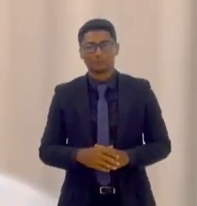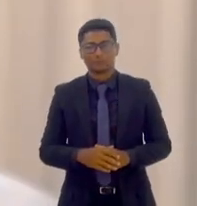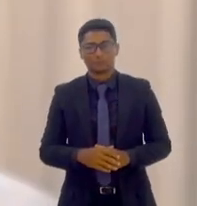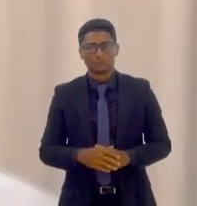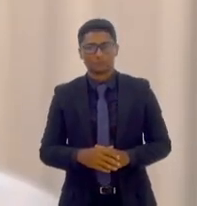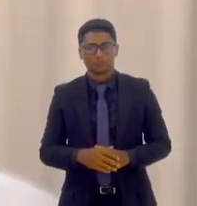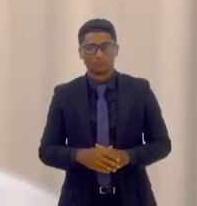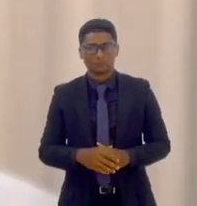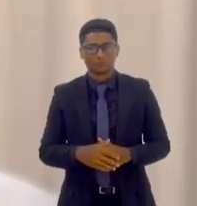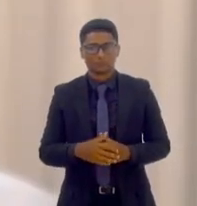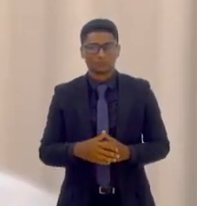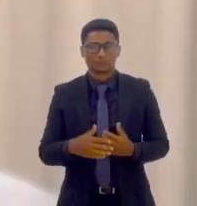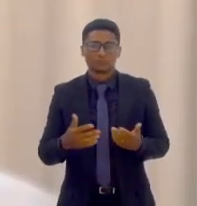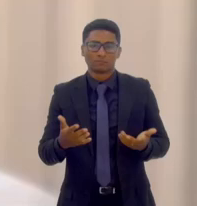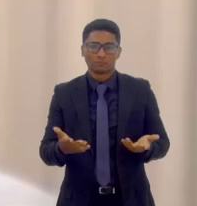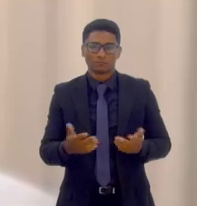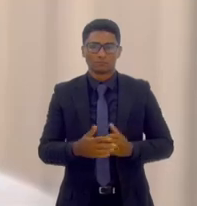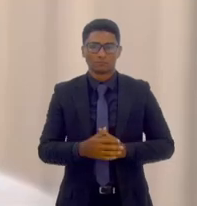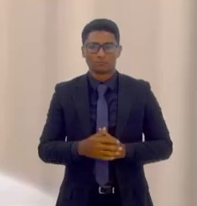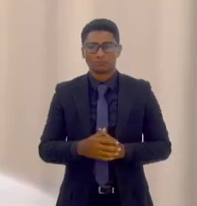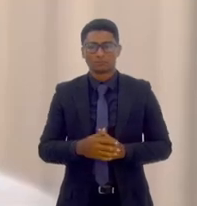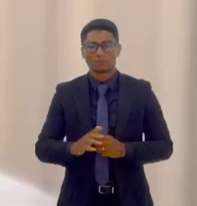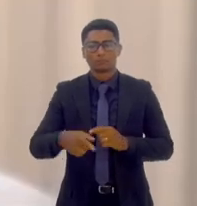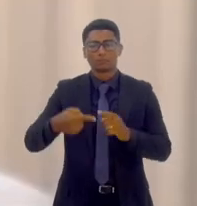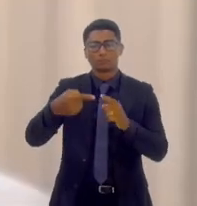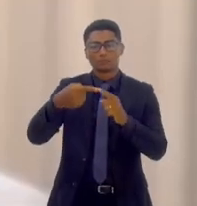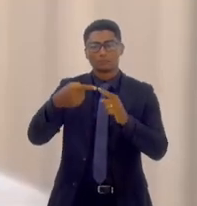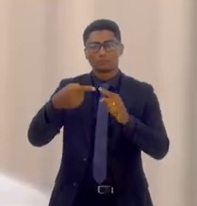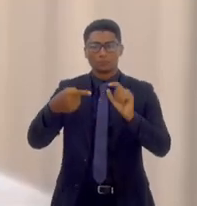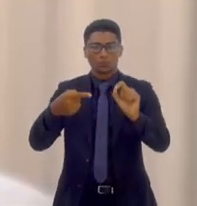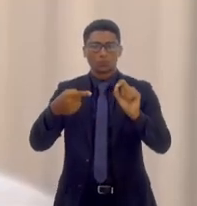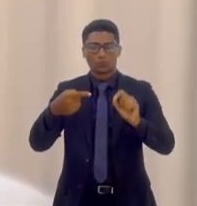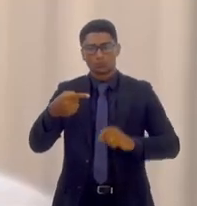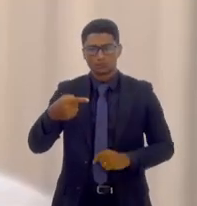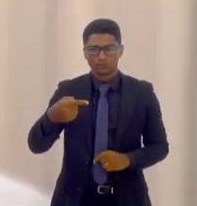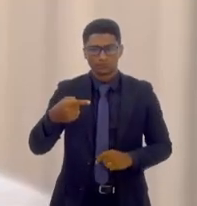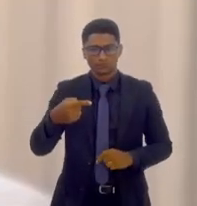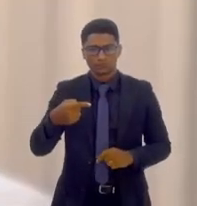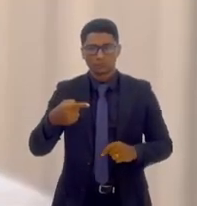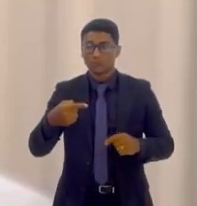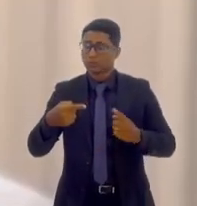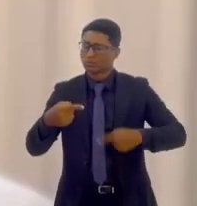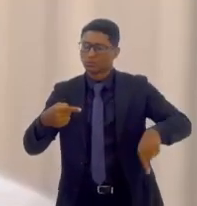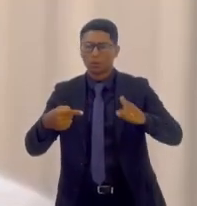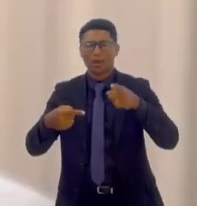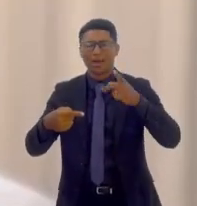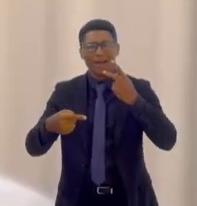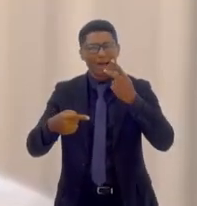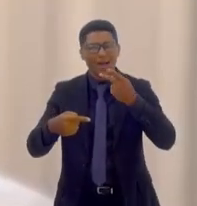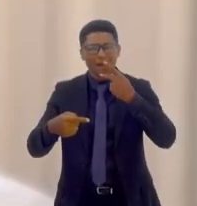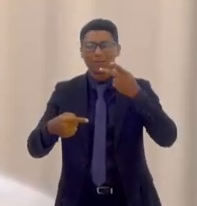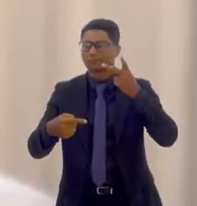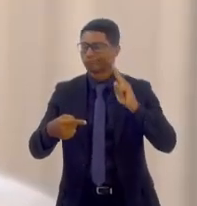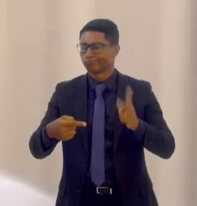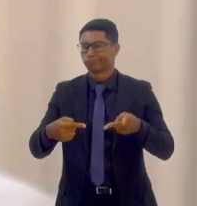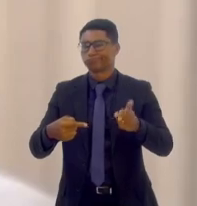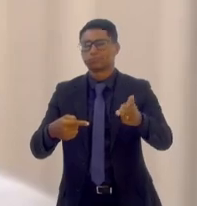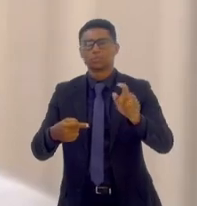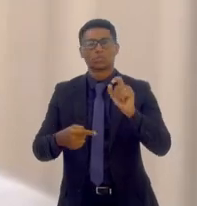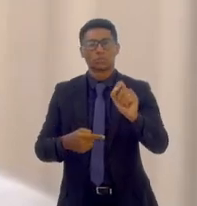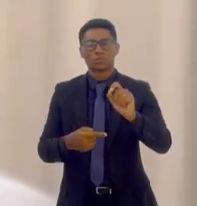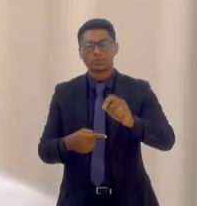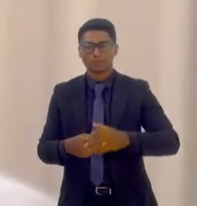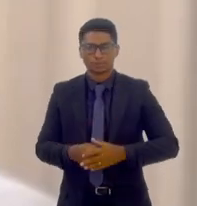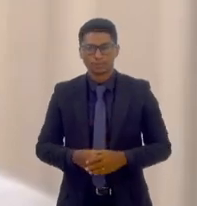consideradas. Eu acho que existe, primeiro, o lado que a gente sempre prega, que é o